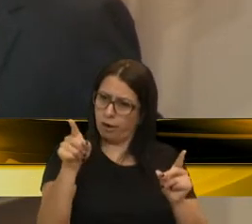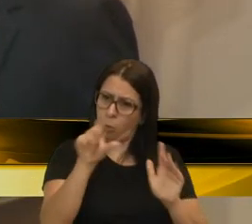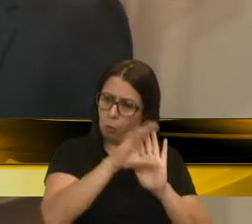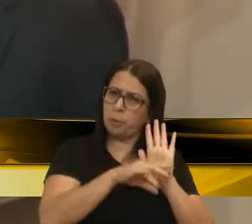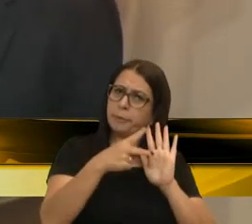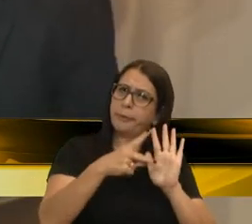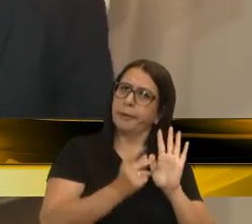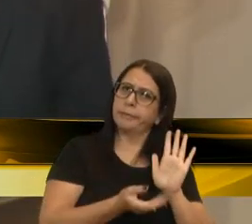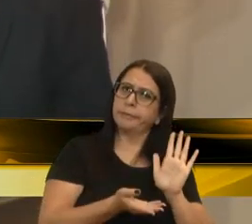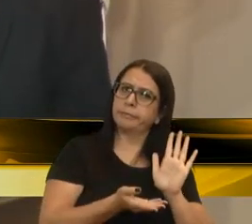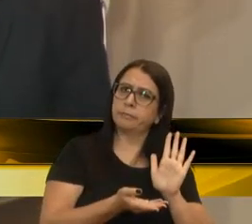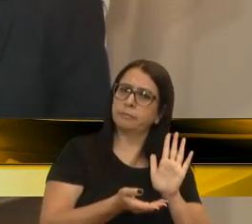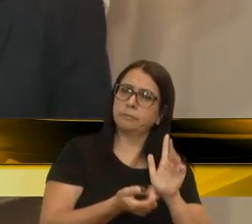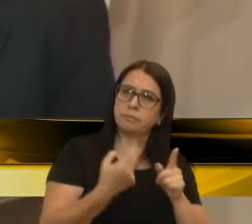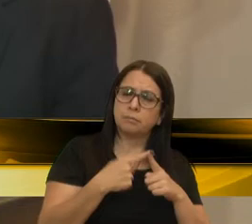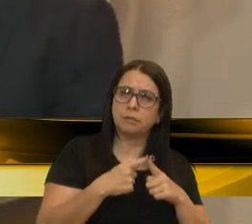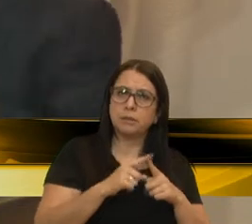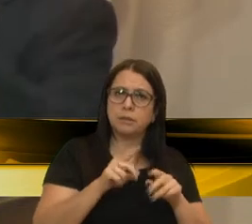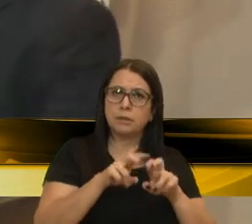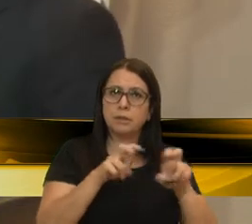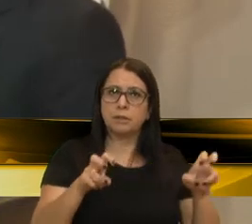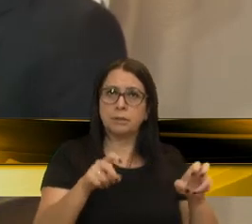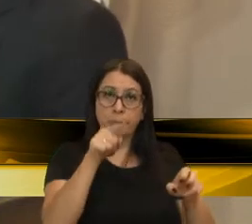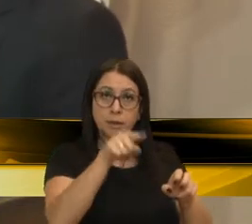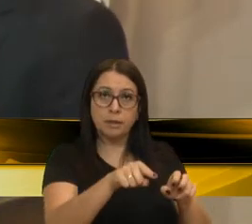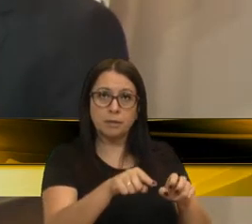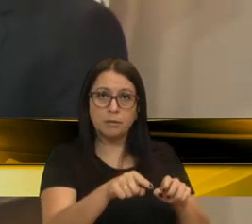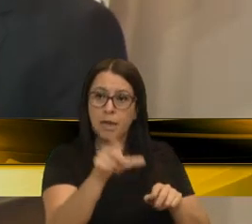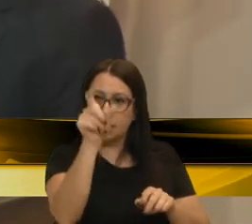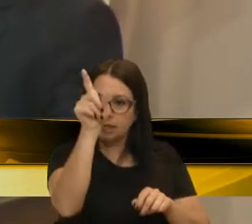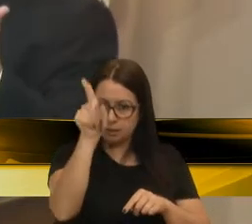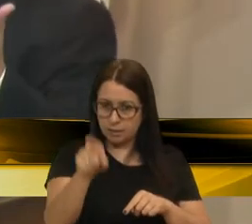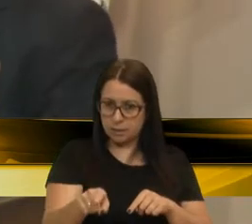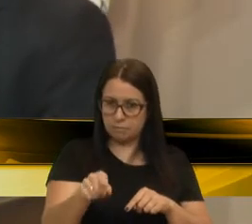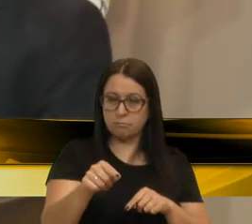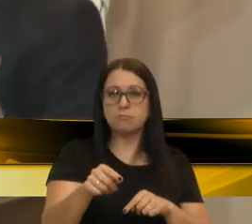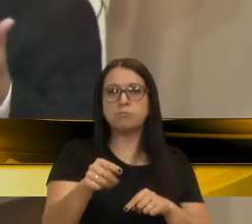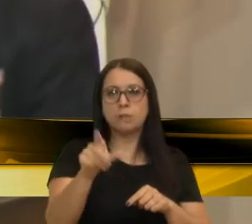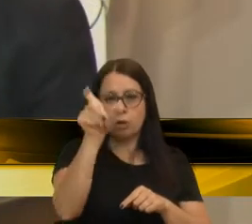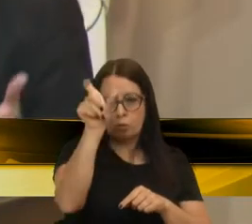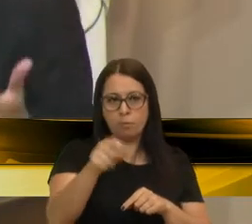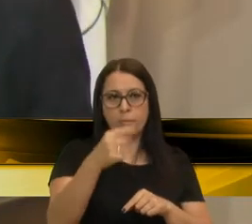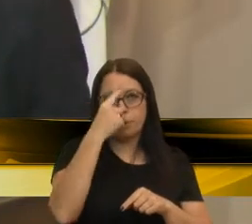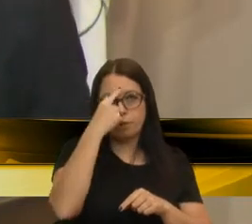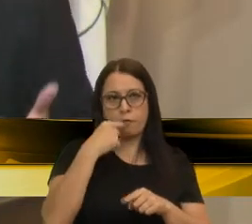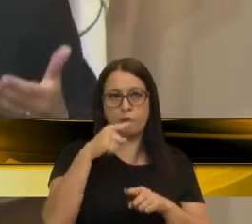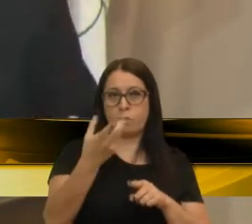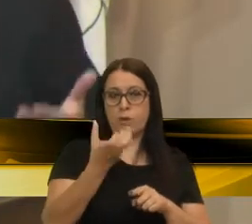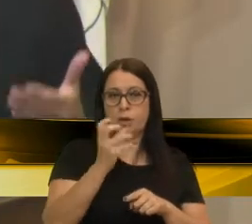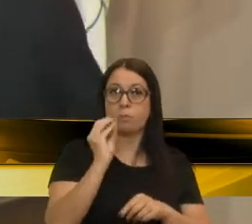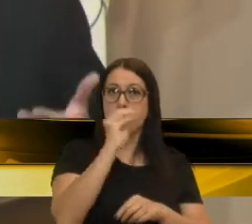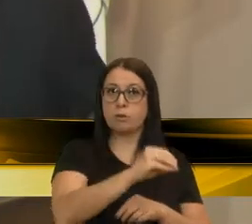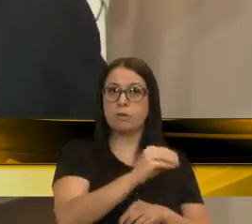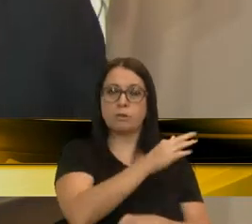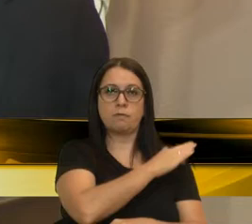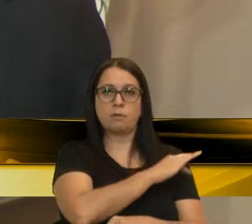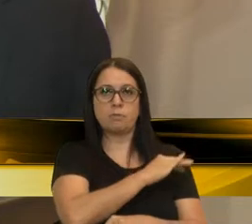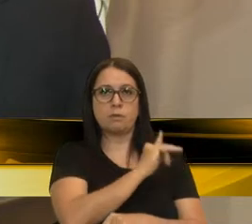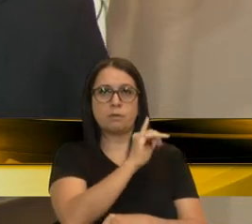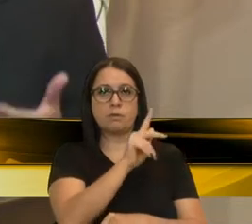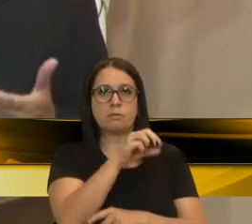dela. Chegou até a mesa do prefeito e disse: é esse o perfil. É esse o perfil que eu quero colocar na farmácia do